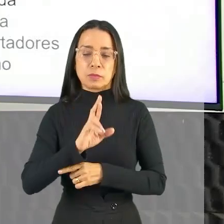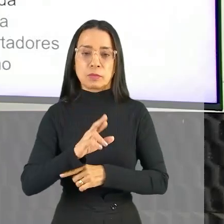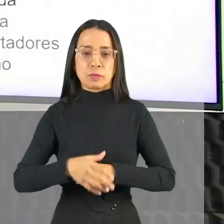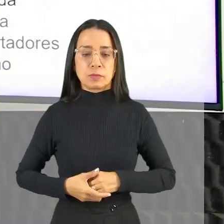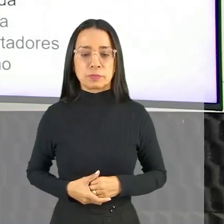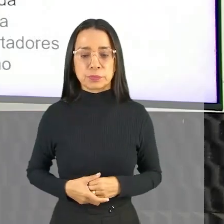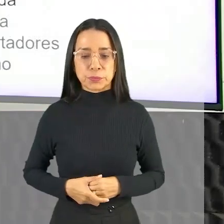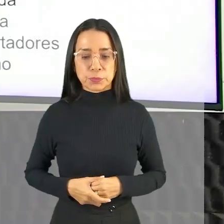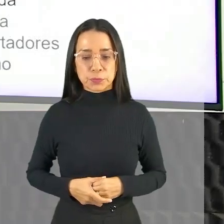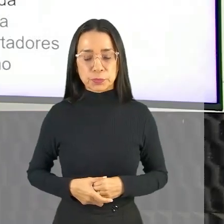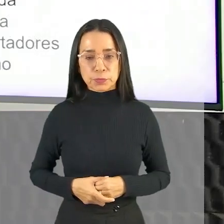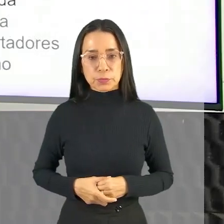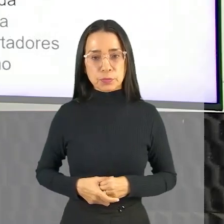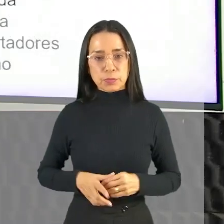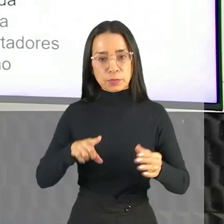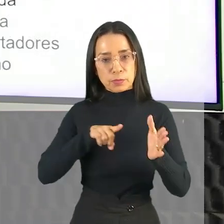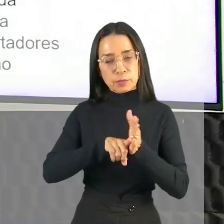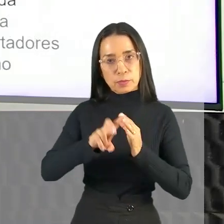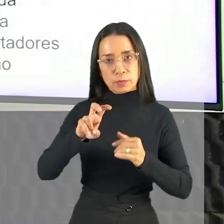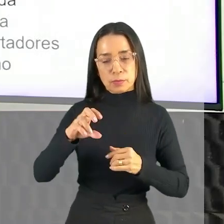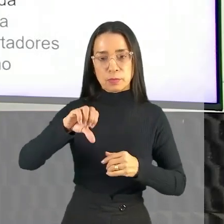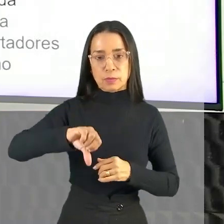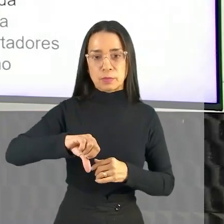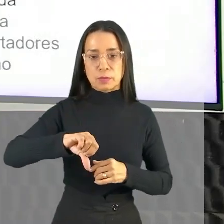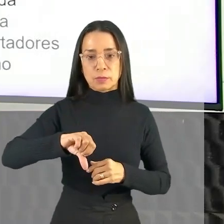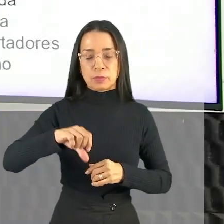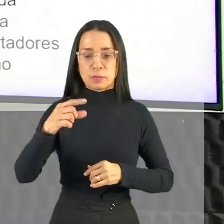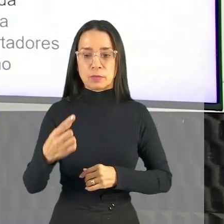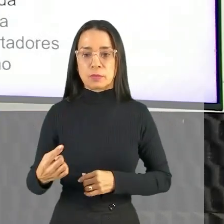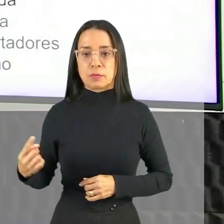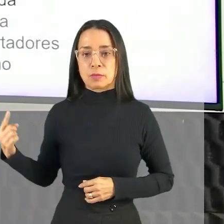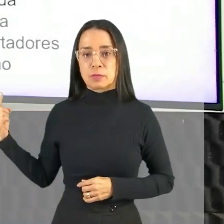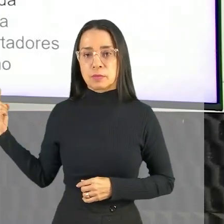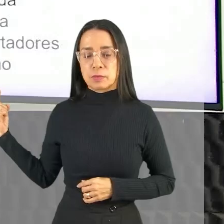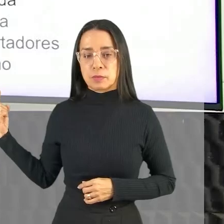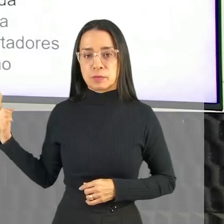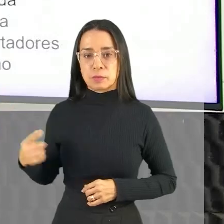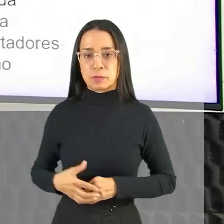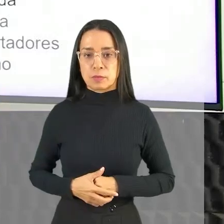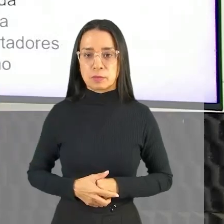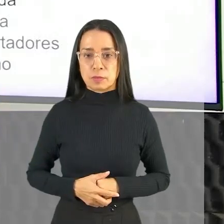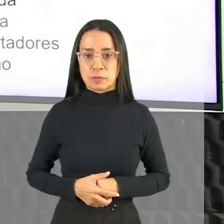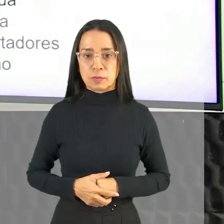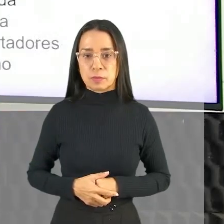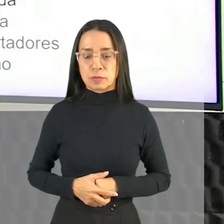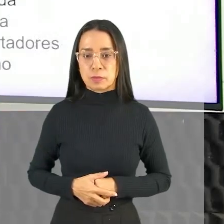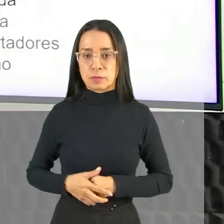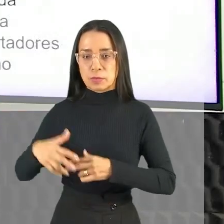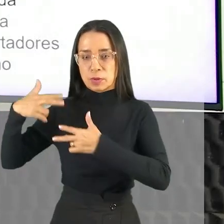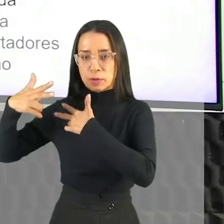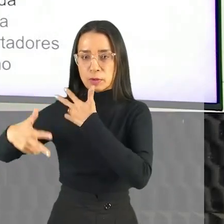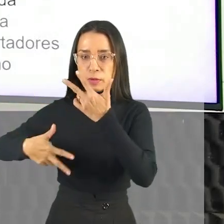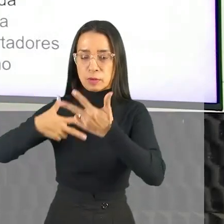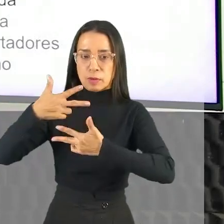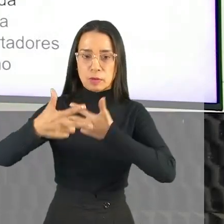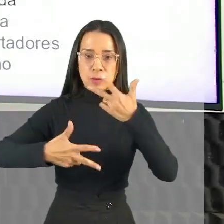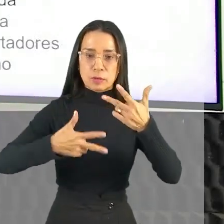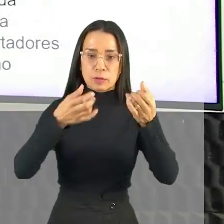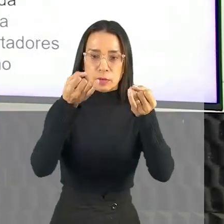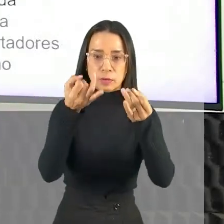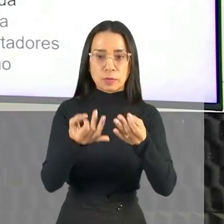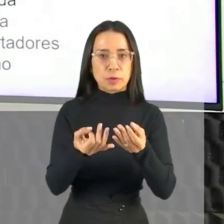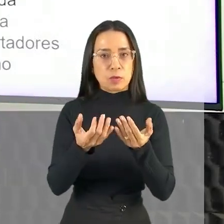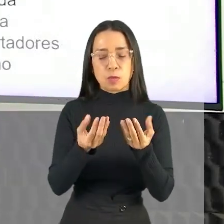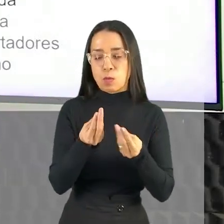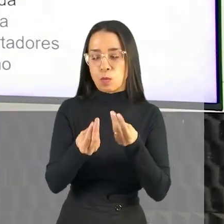Questão 59, Paz 2013, diz que as teorias da evolução procuram explicar como